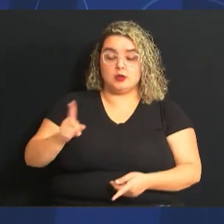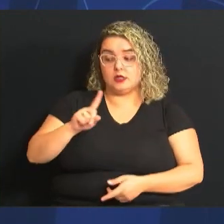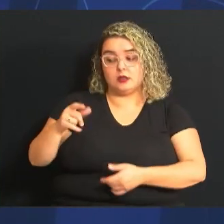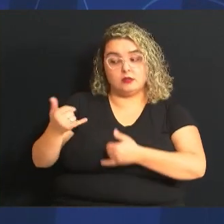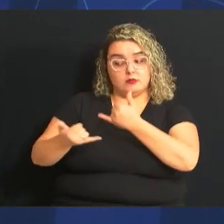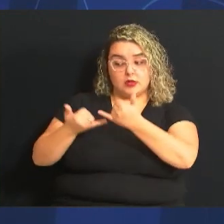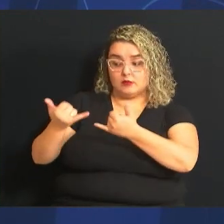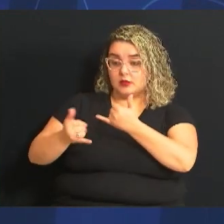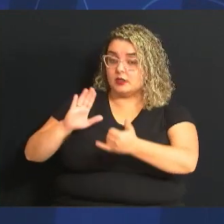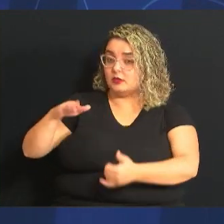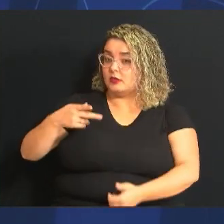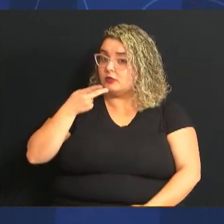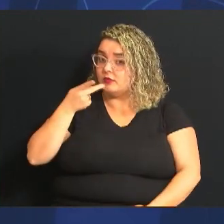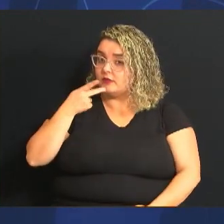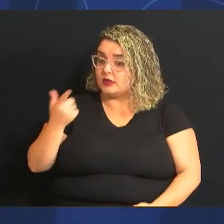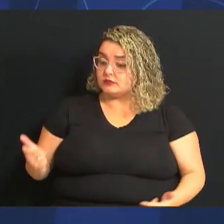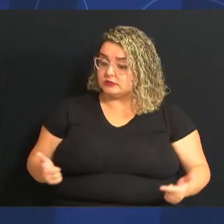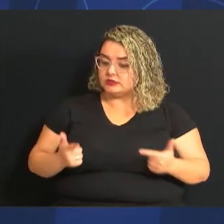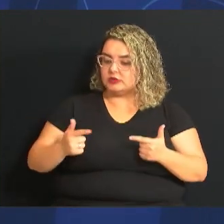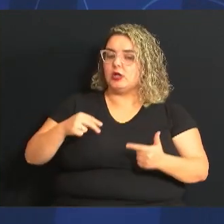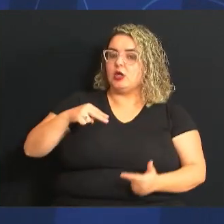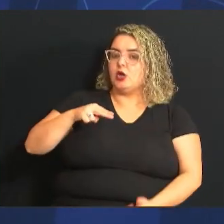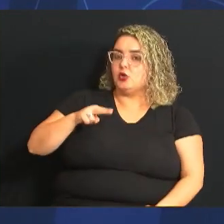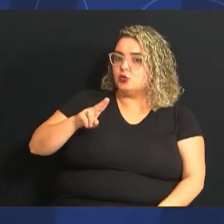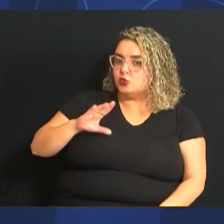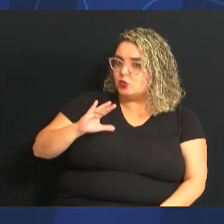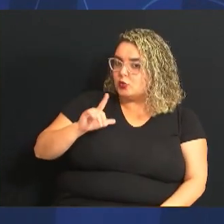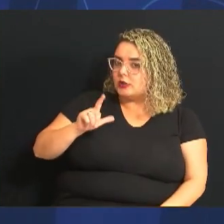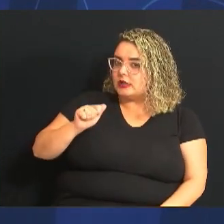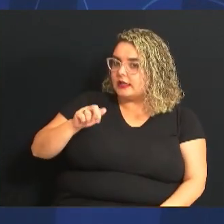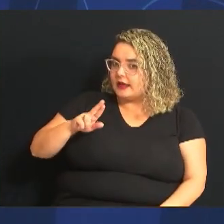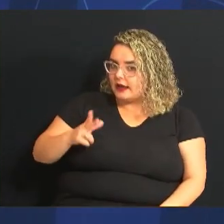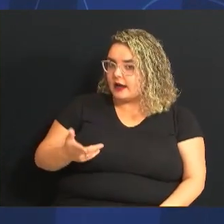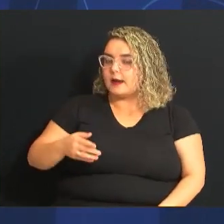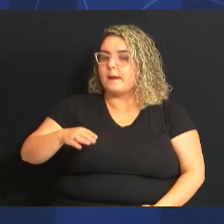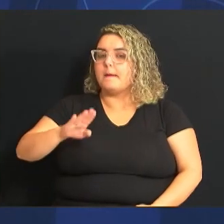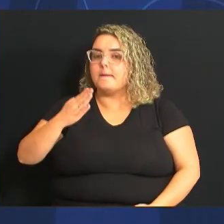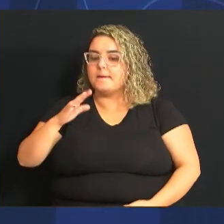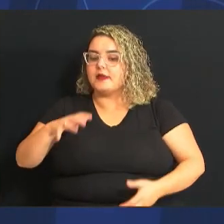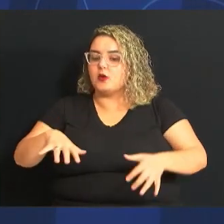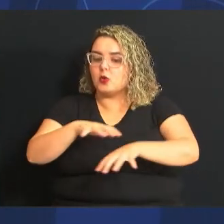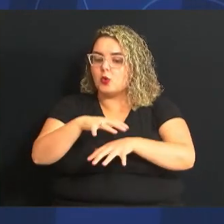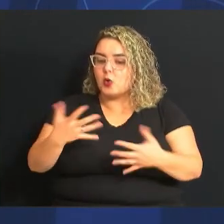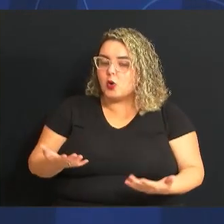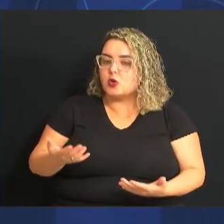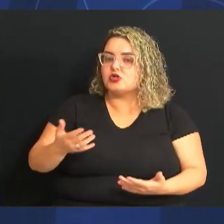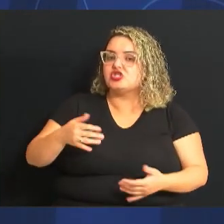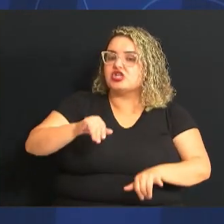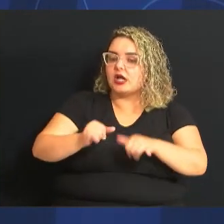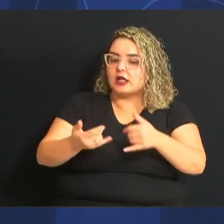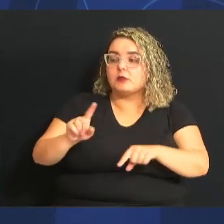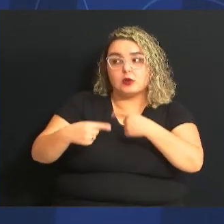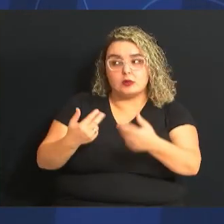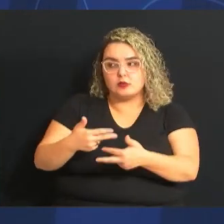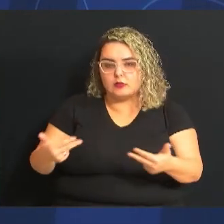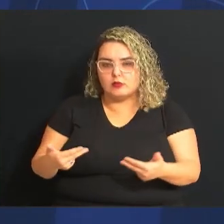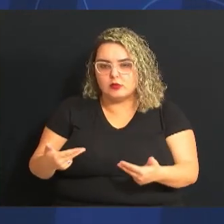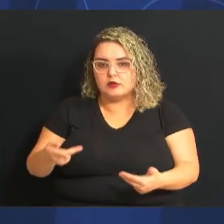tema importantíssimo, né? Sobre leitura, claro, com todos os educadores, pais e